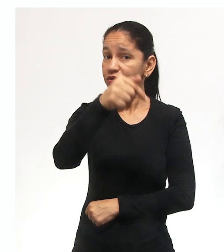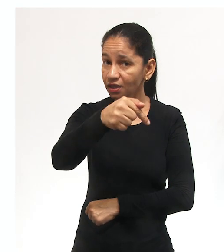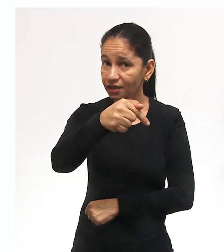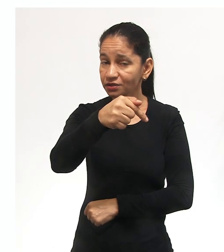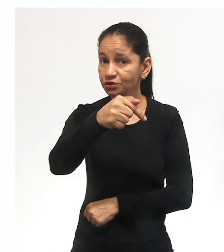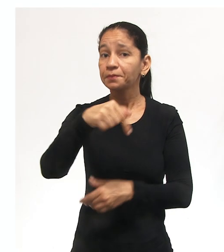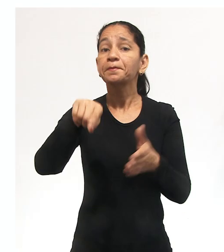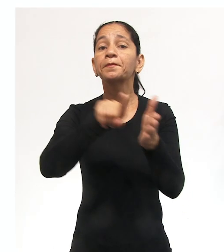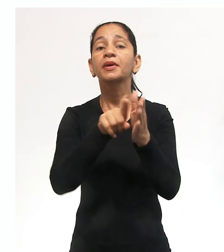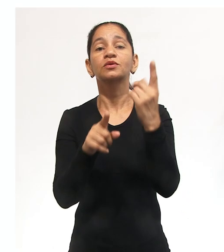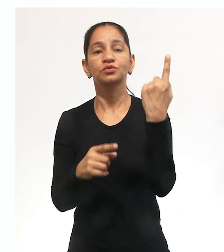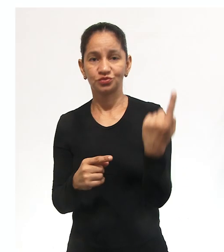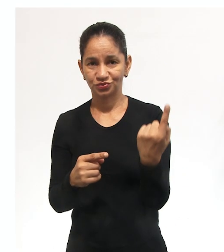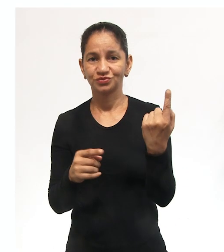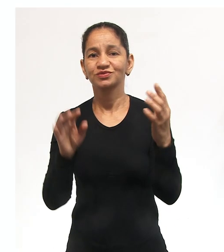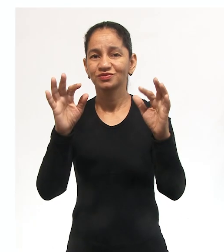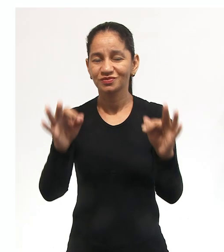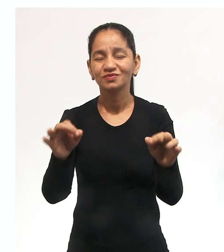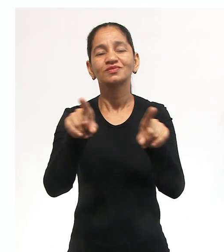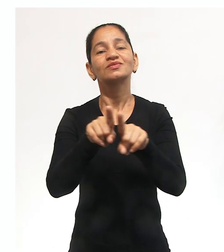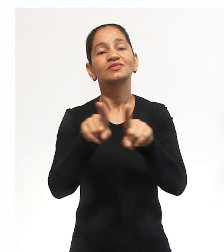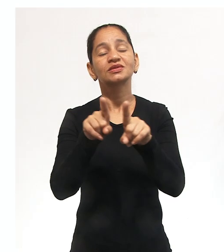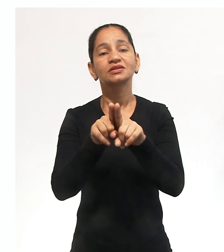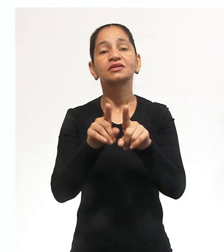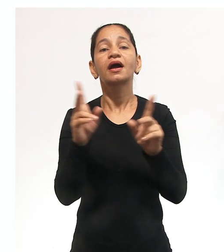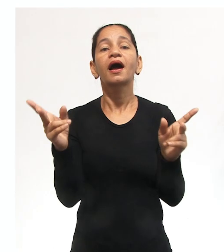1 igual a